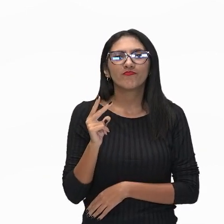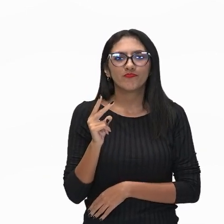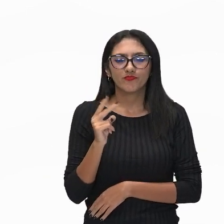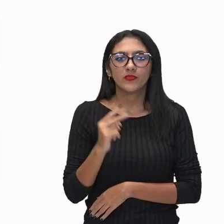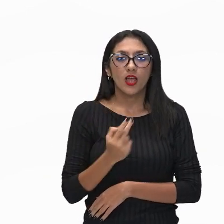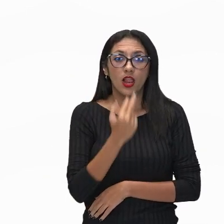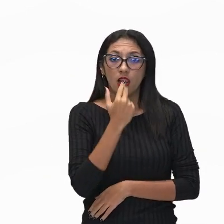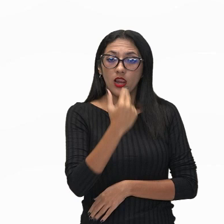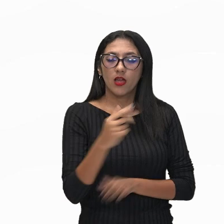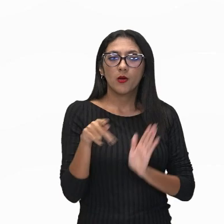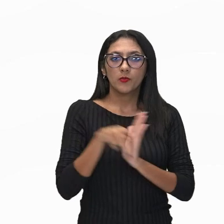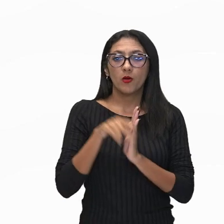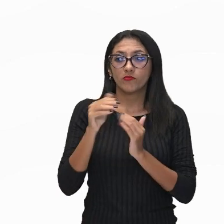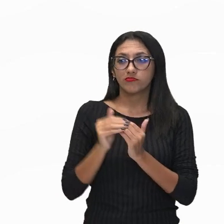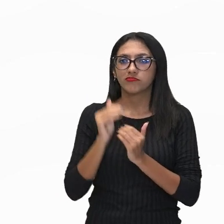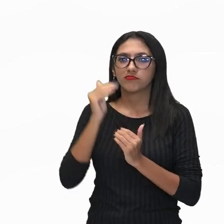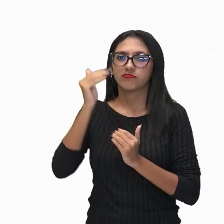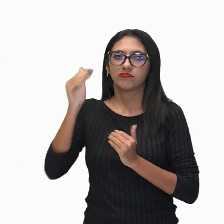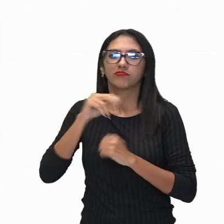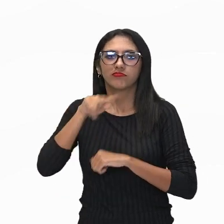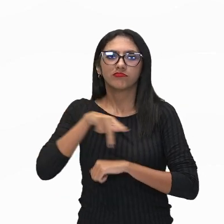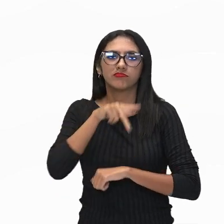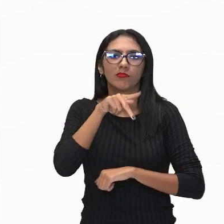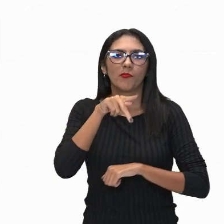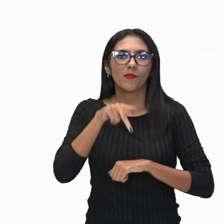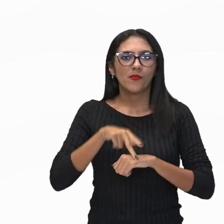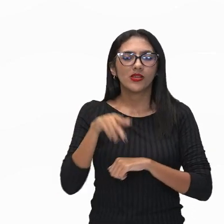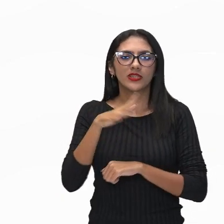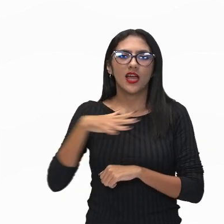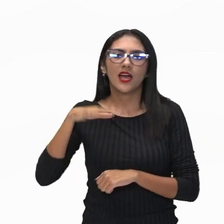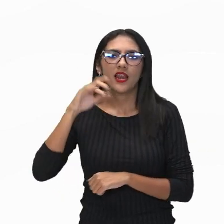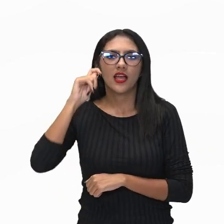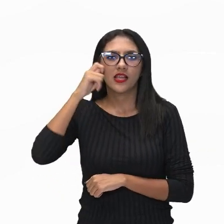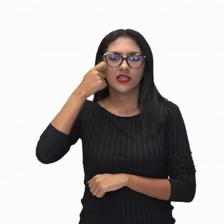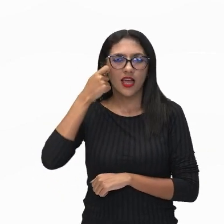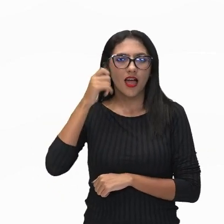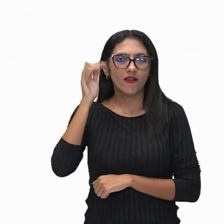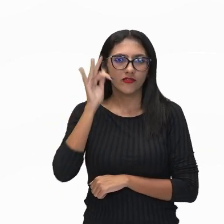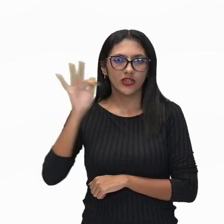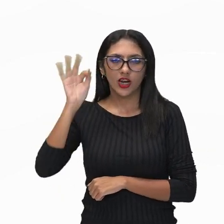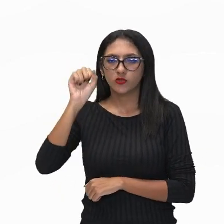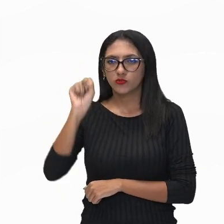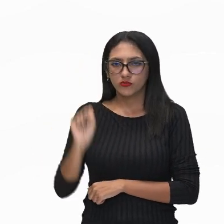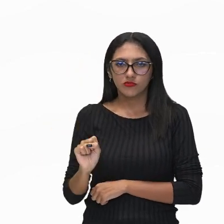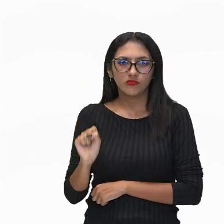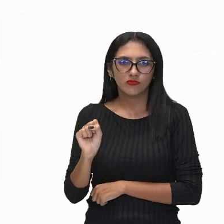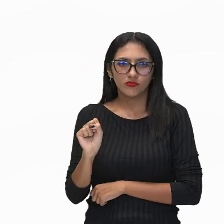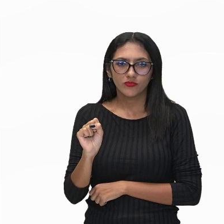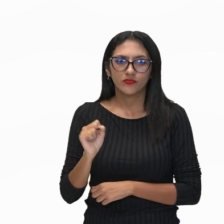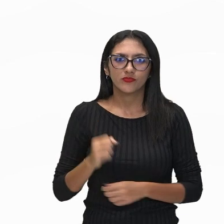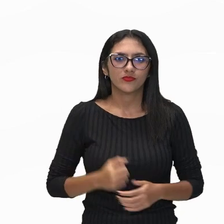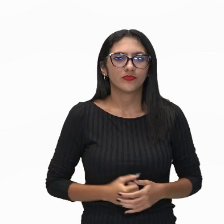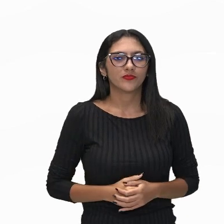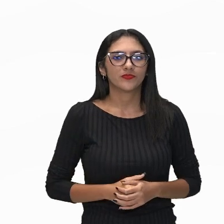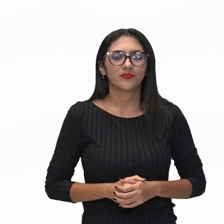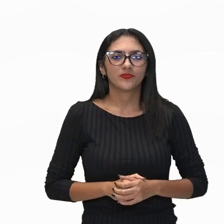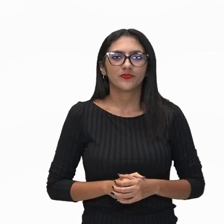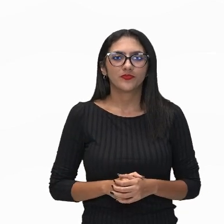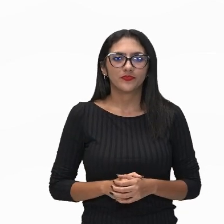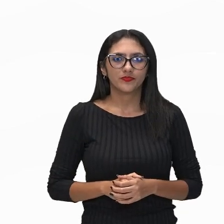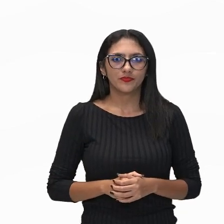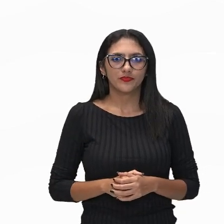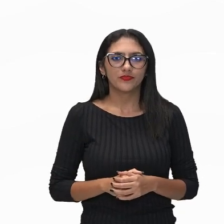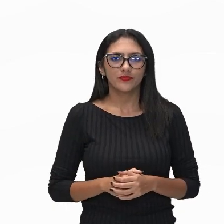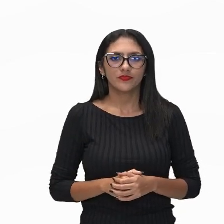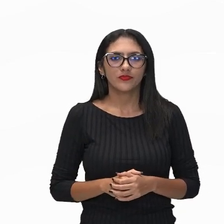faladas por populações que habitam o território da República da África do Sul. Não